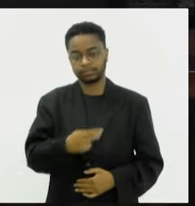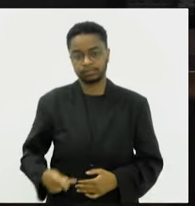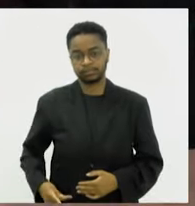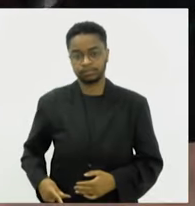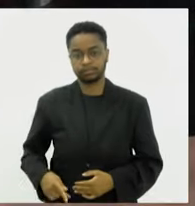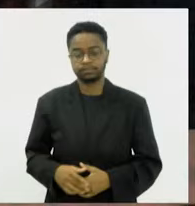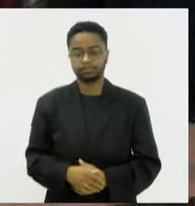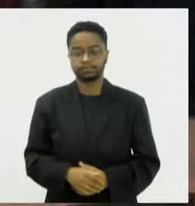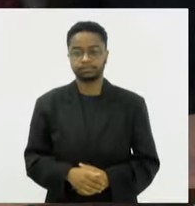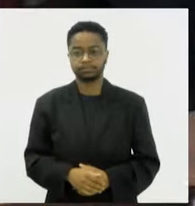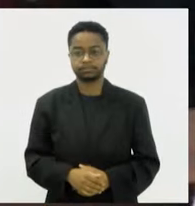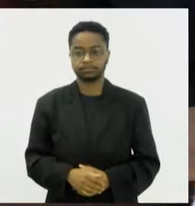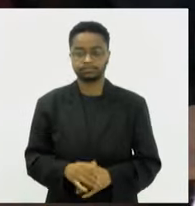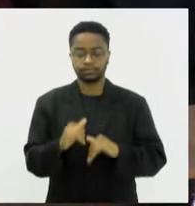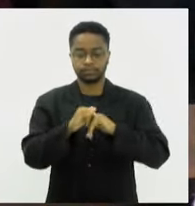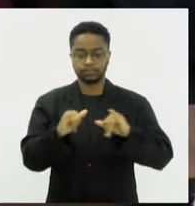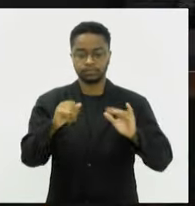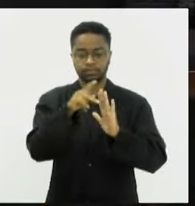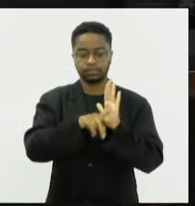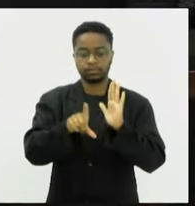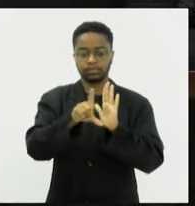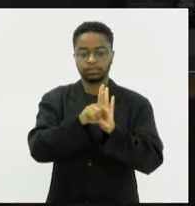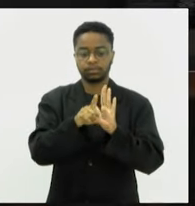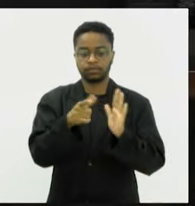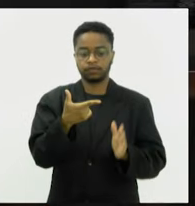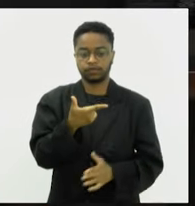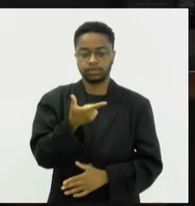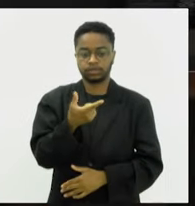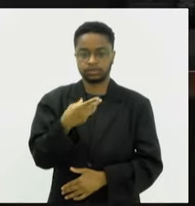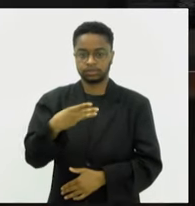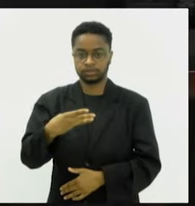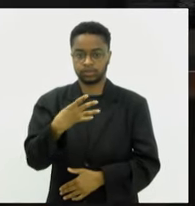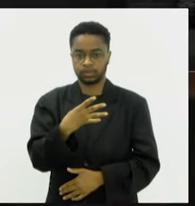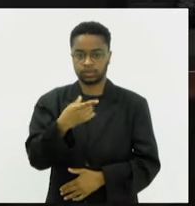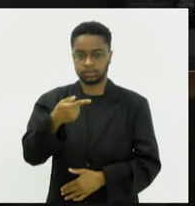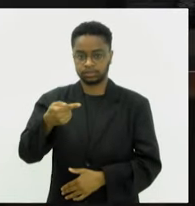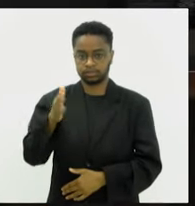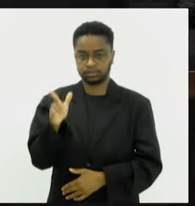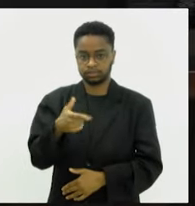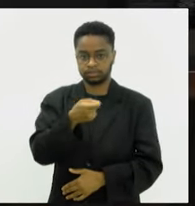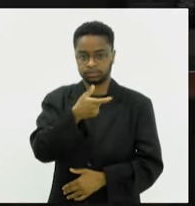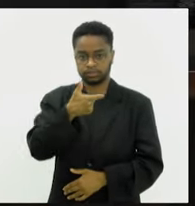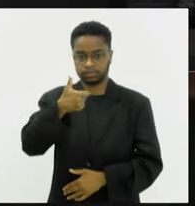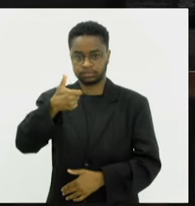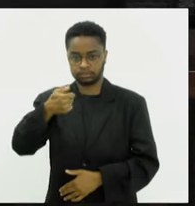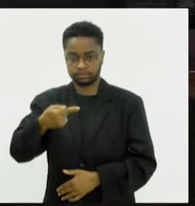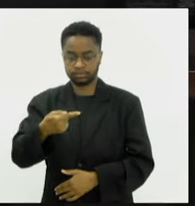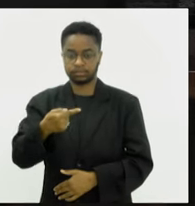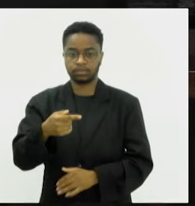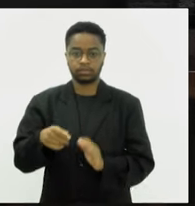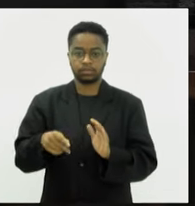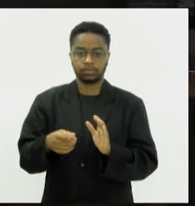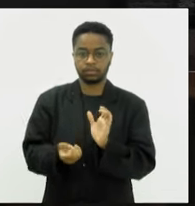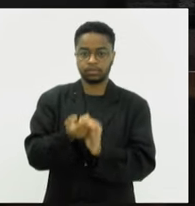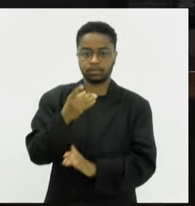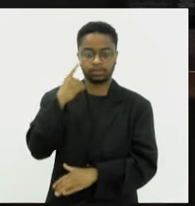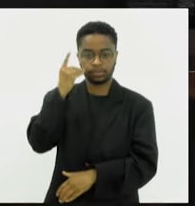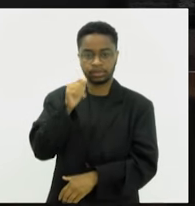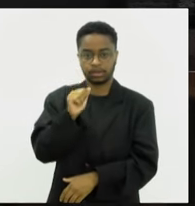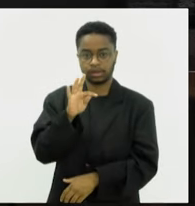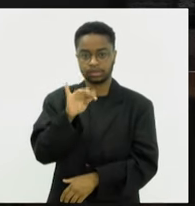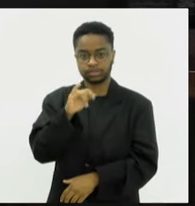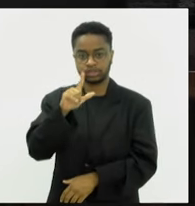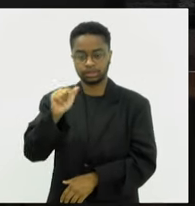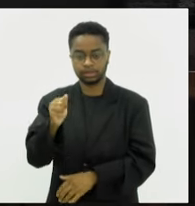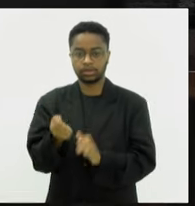Bacelar. Anuncio o projeto de lei número 2347 de 2017, de autoria do deputado Átila Nunes, que institui o